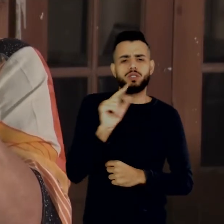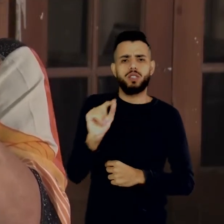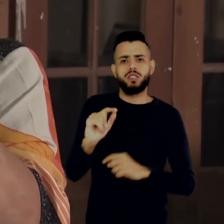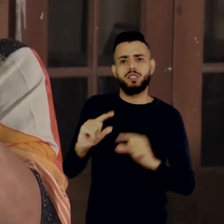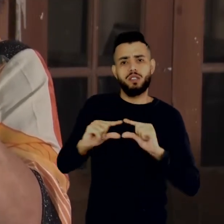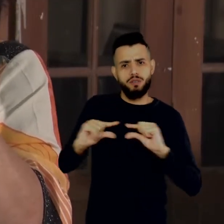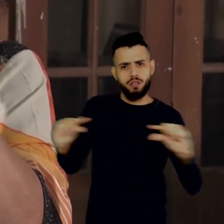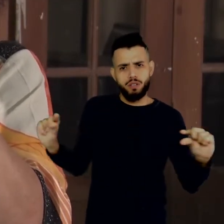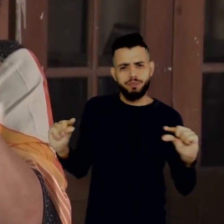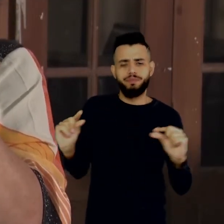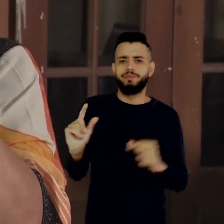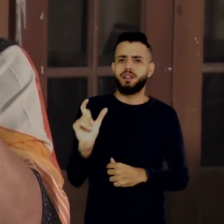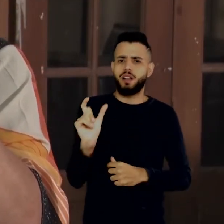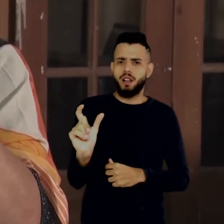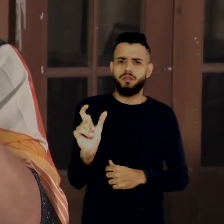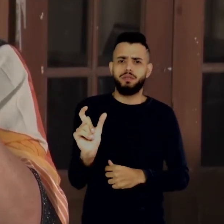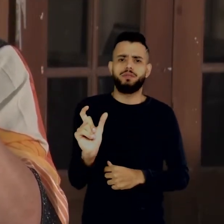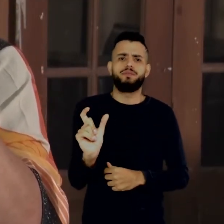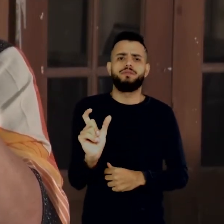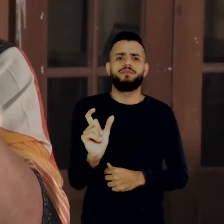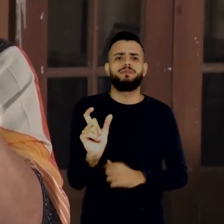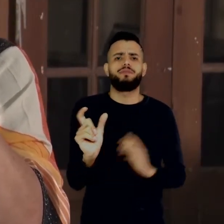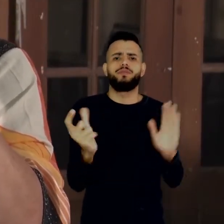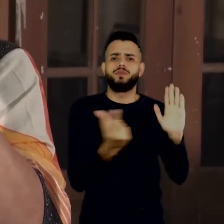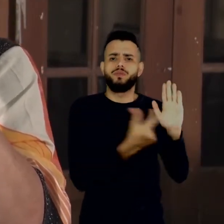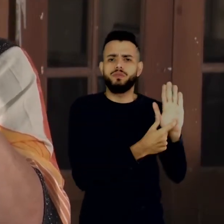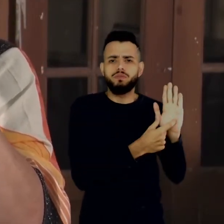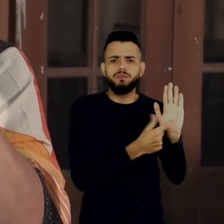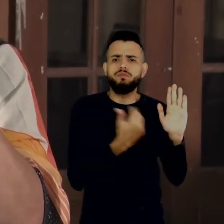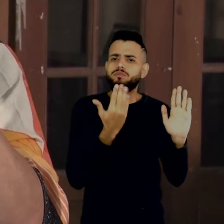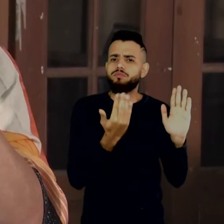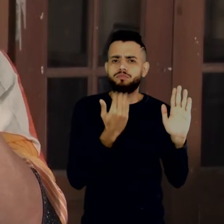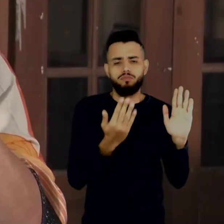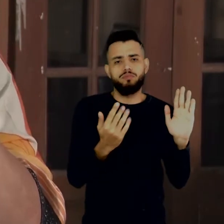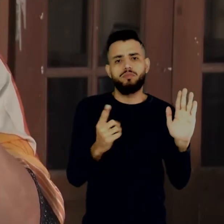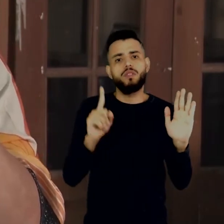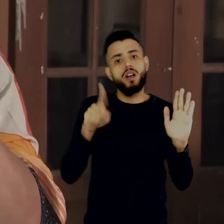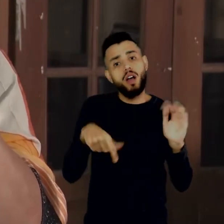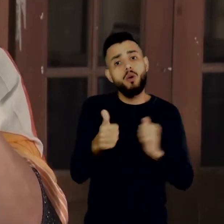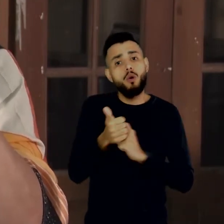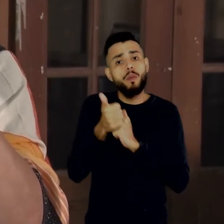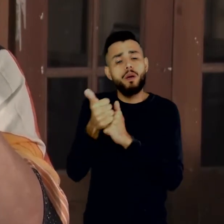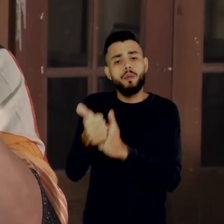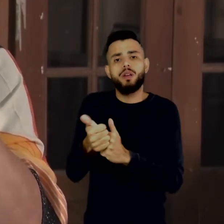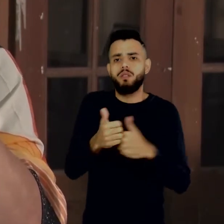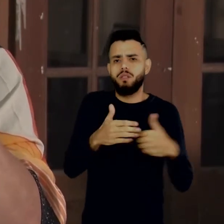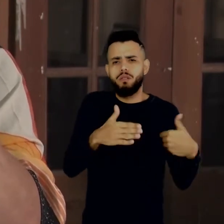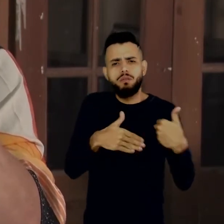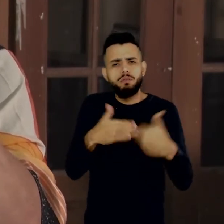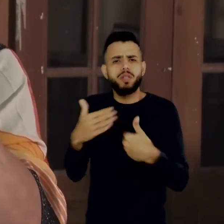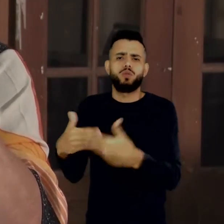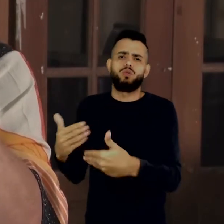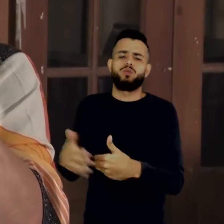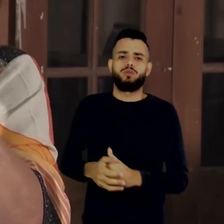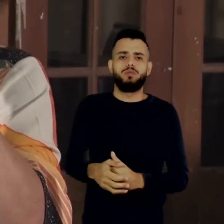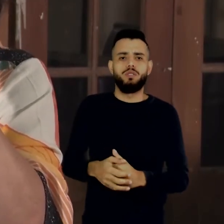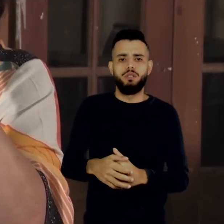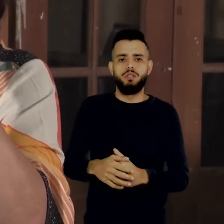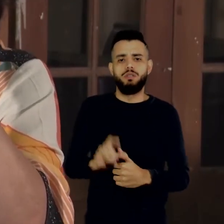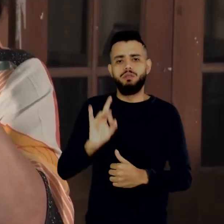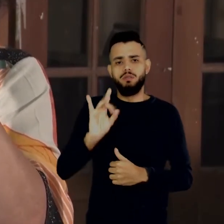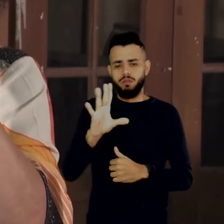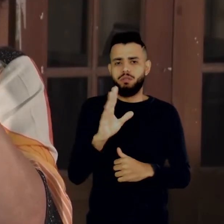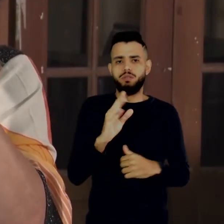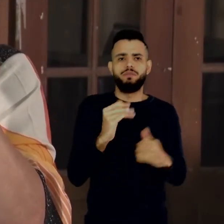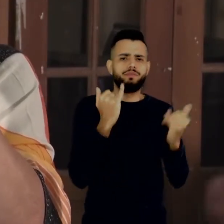Essa frase, essa palavra que a gente botou aqui não foi por acaso, a ideia do acompanhamento do percurso e da trajetória. Quer dizer, não apenas